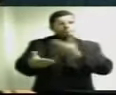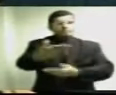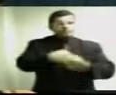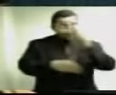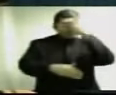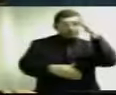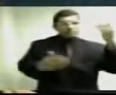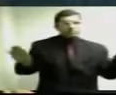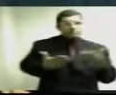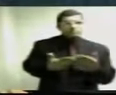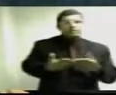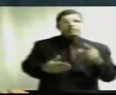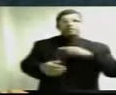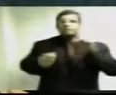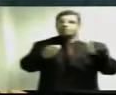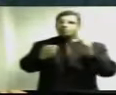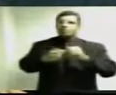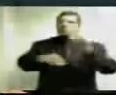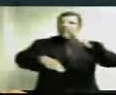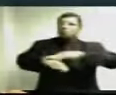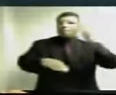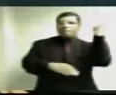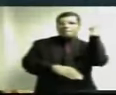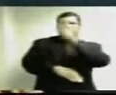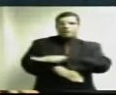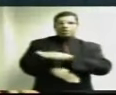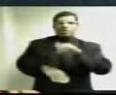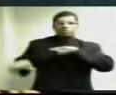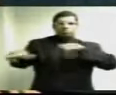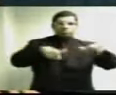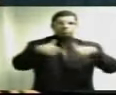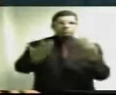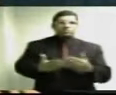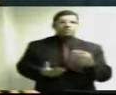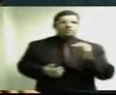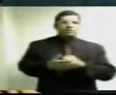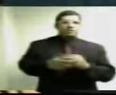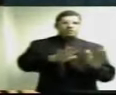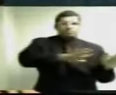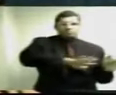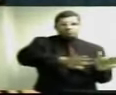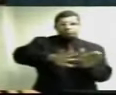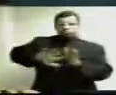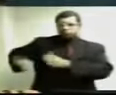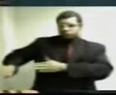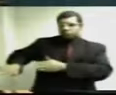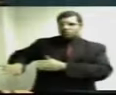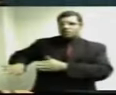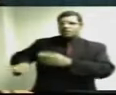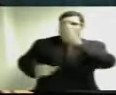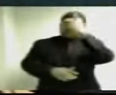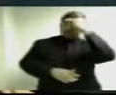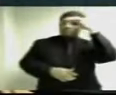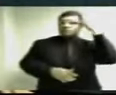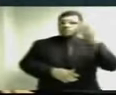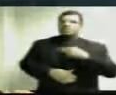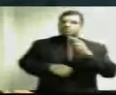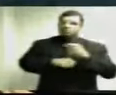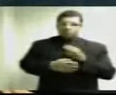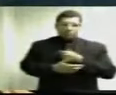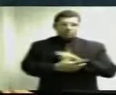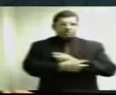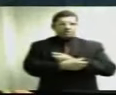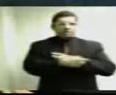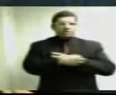do parlamento tem feito muito mal à nossa democracia. Esse afastamento das pessoas que